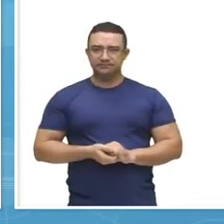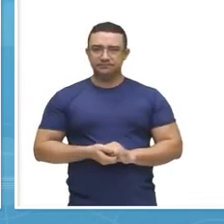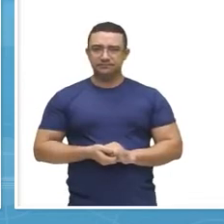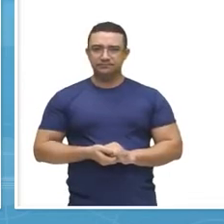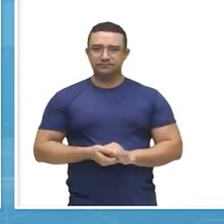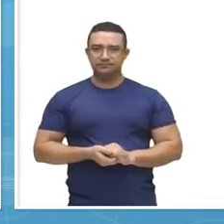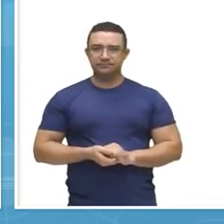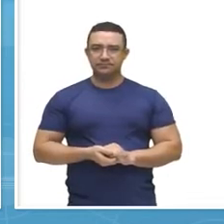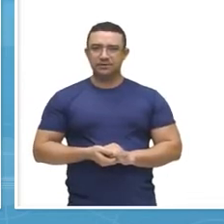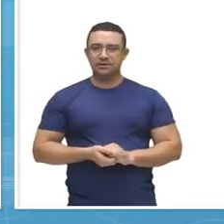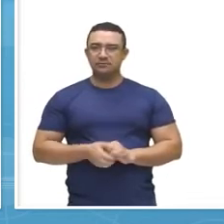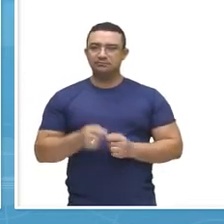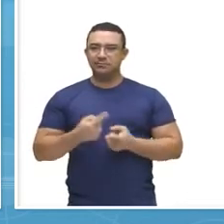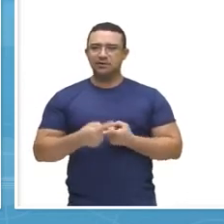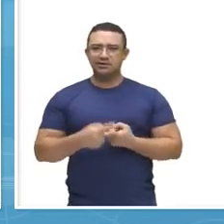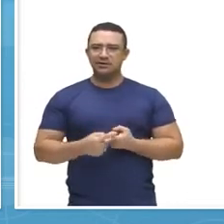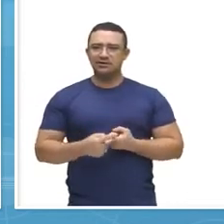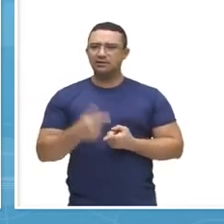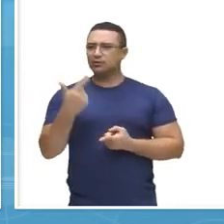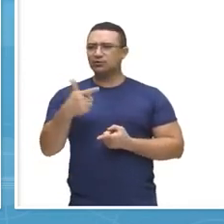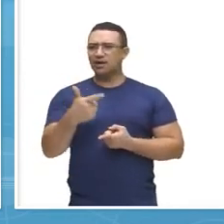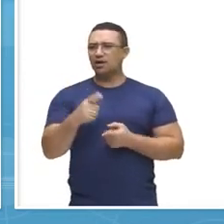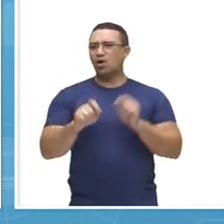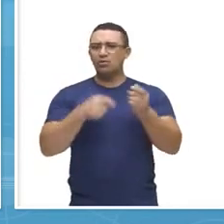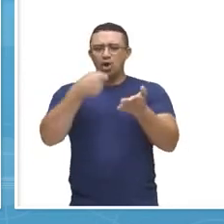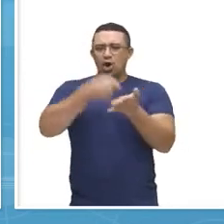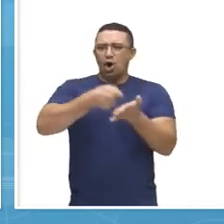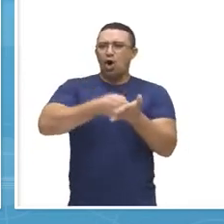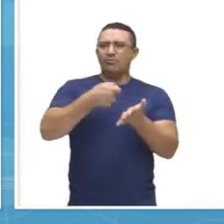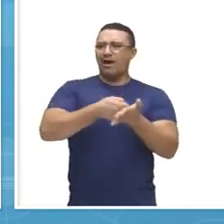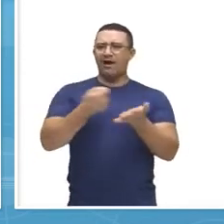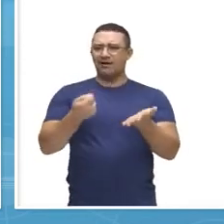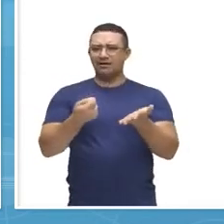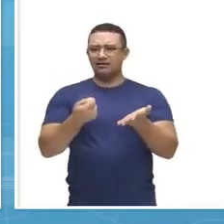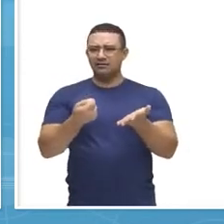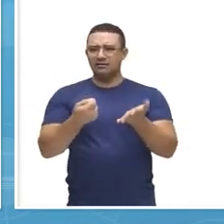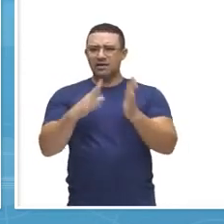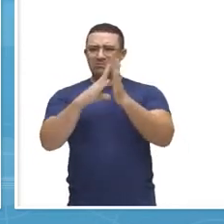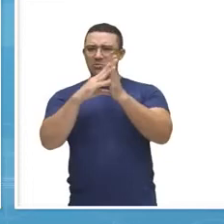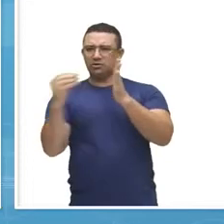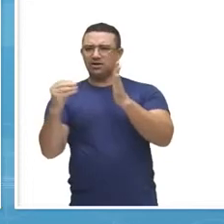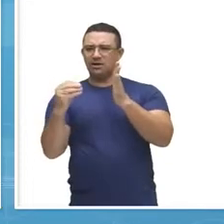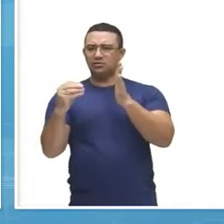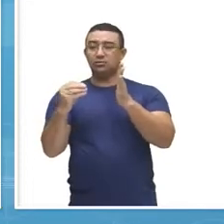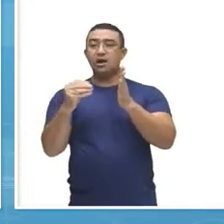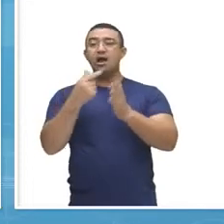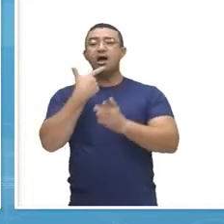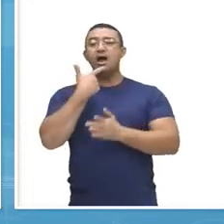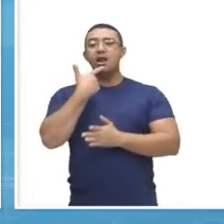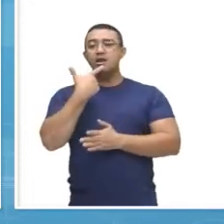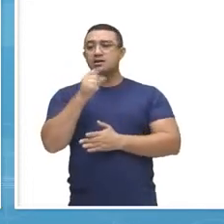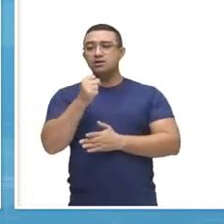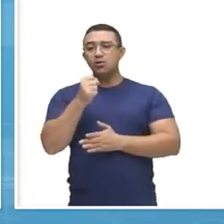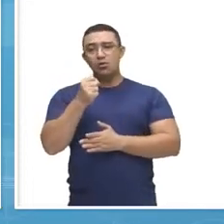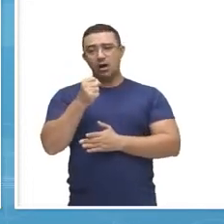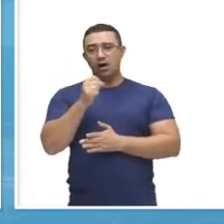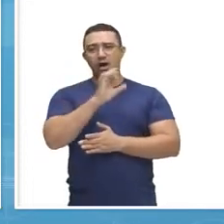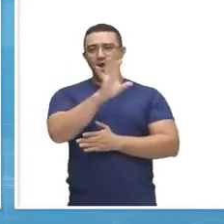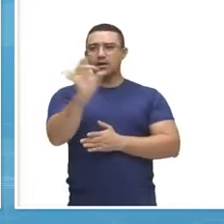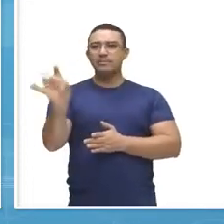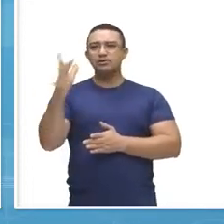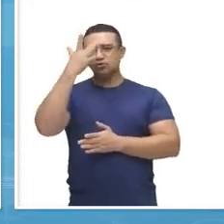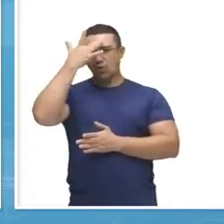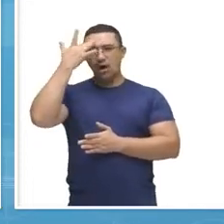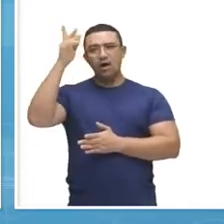né? Porque não há como você exigir um padrão se a língua não tem padrão. Então, todos nós temos um sotaque próprio, né? E às vezes a gente não